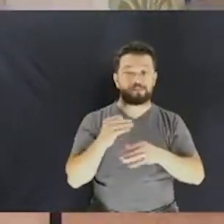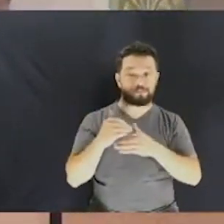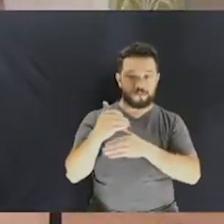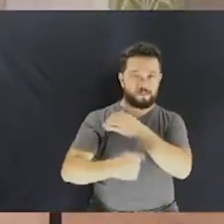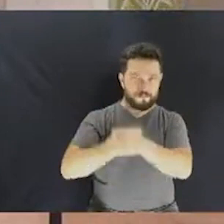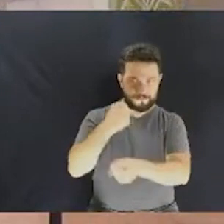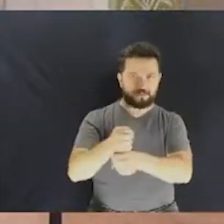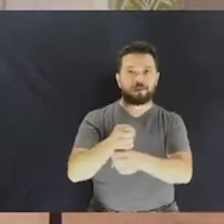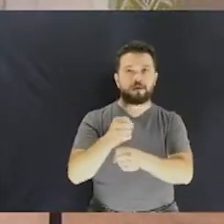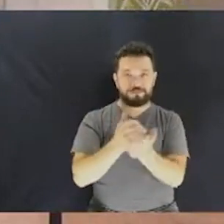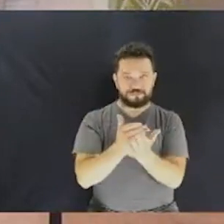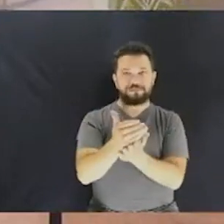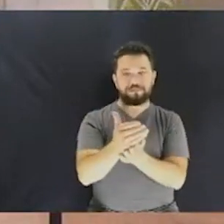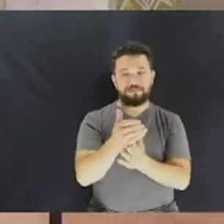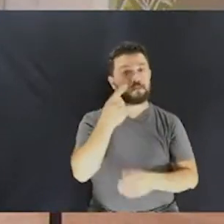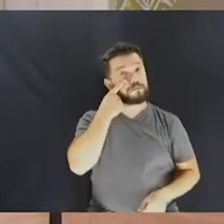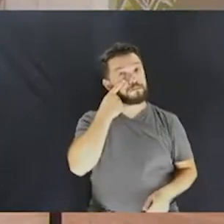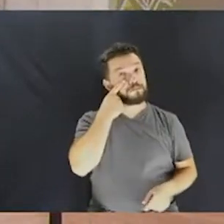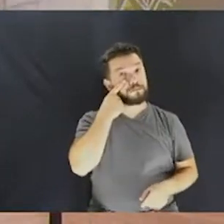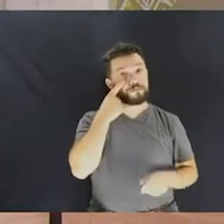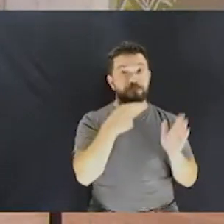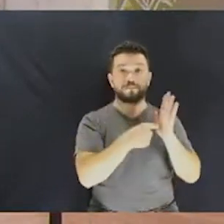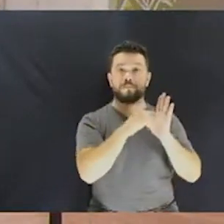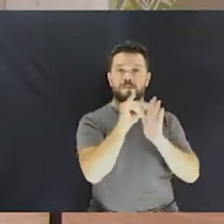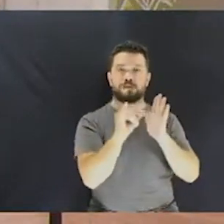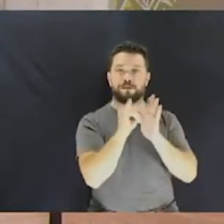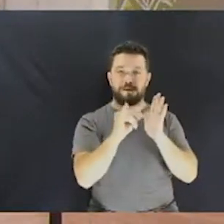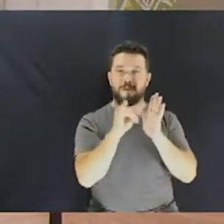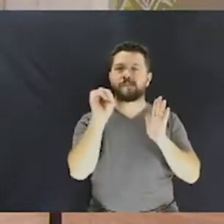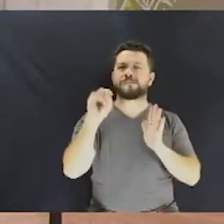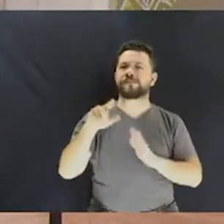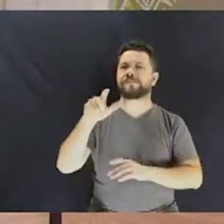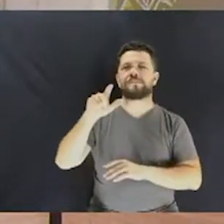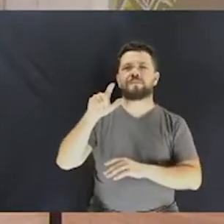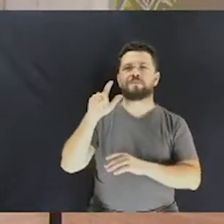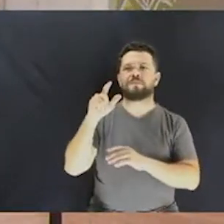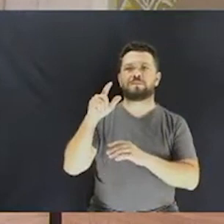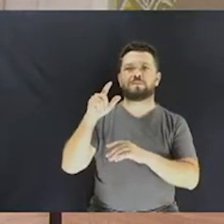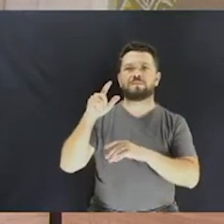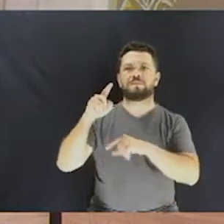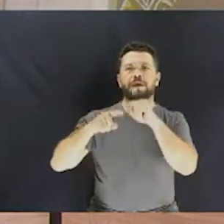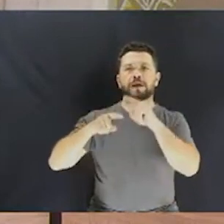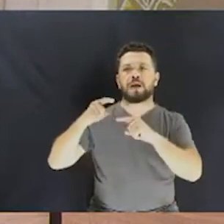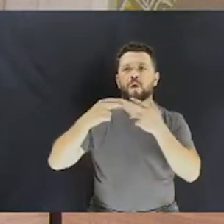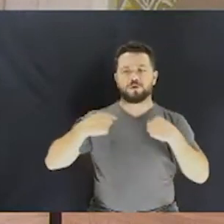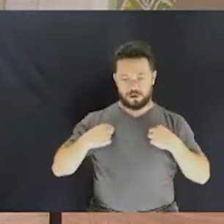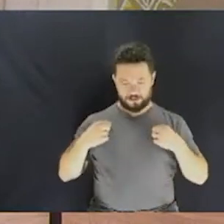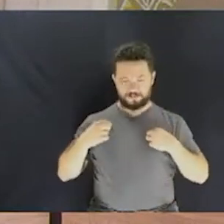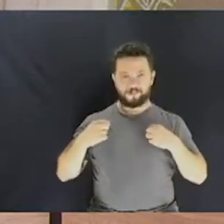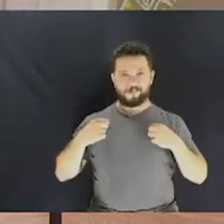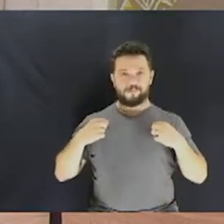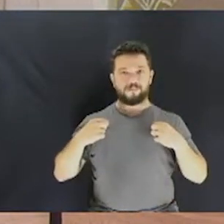não constar nesse edital que as sobras dos kits, que já não podem mais ser utilizados, as camisetas estão com a data daquela corrida, com o nome